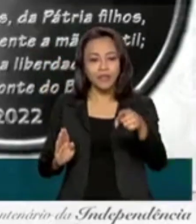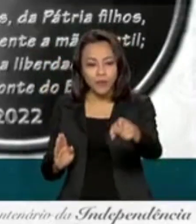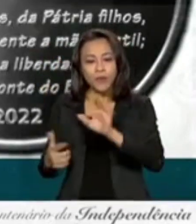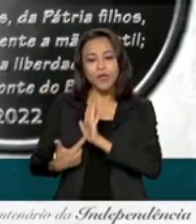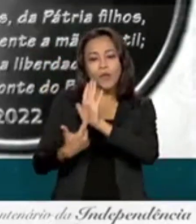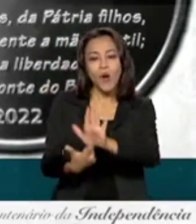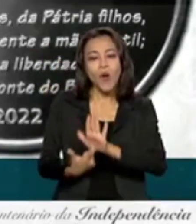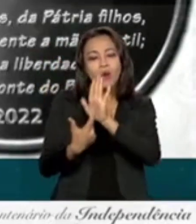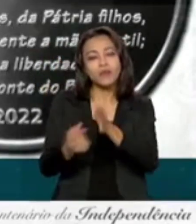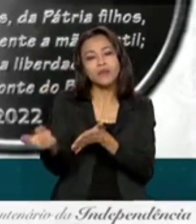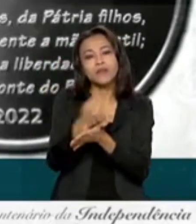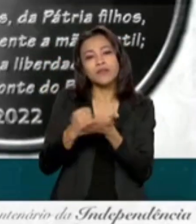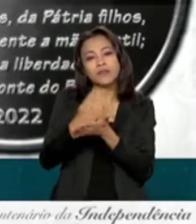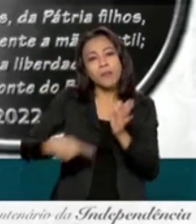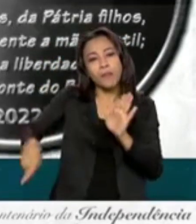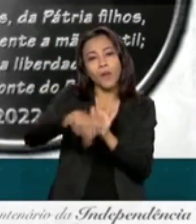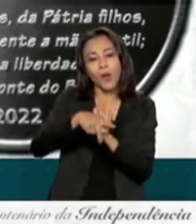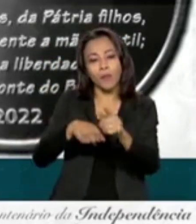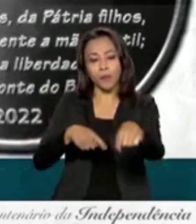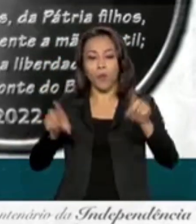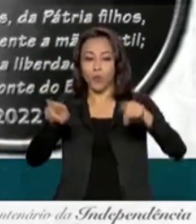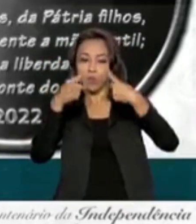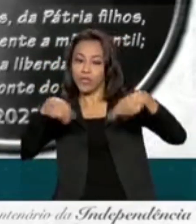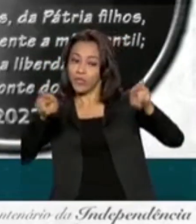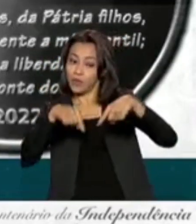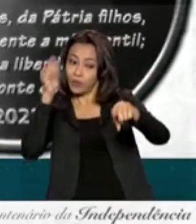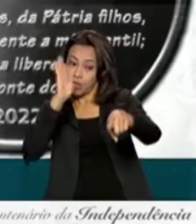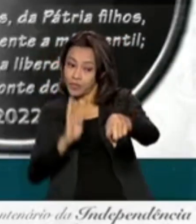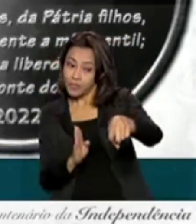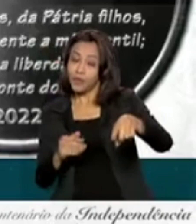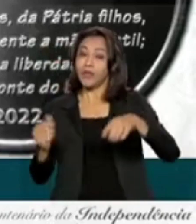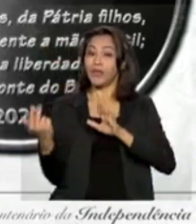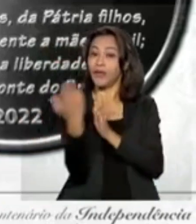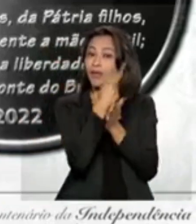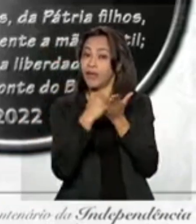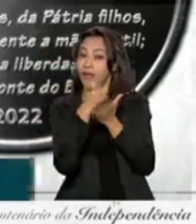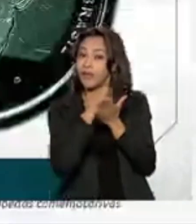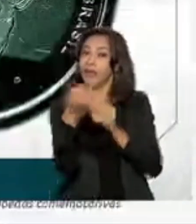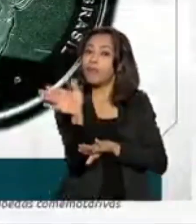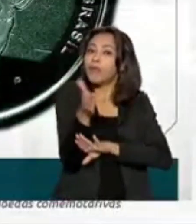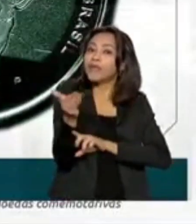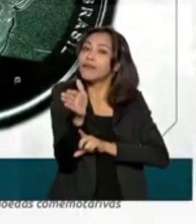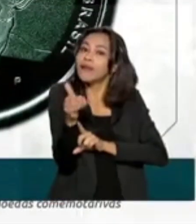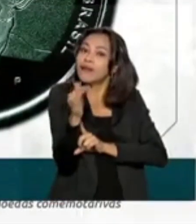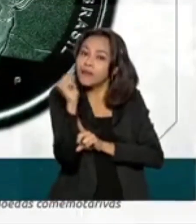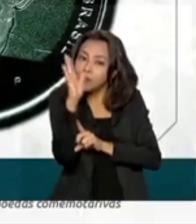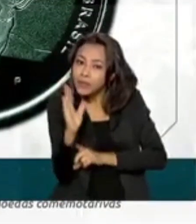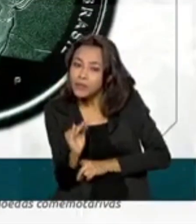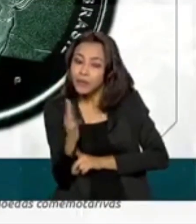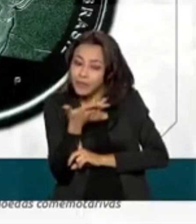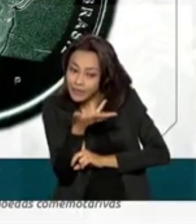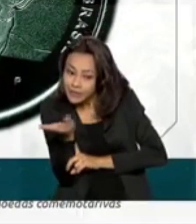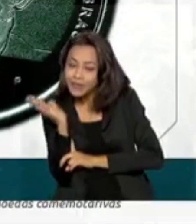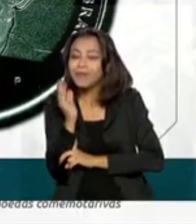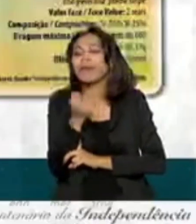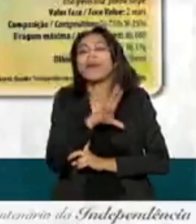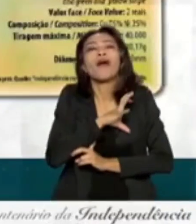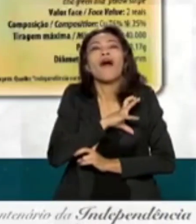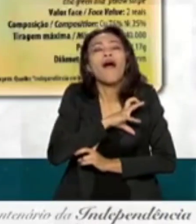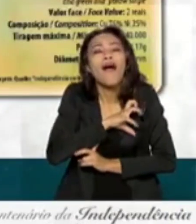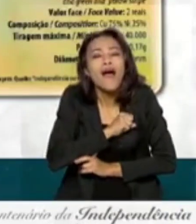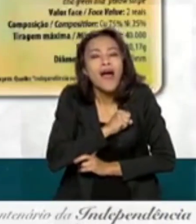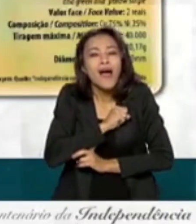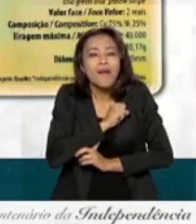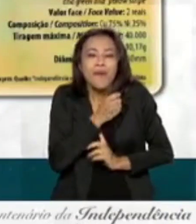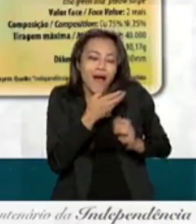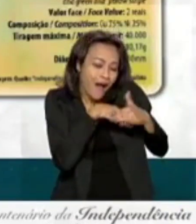exibem símbolos nacionais, como o hino da independência e a bandeira do Brasil. Destinadas a colecionadores, as